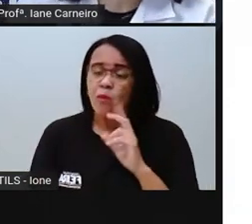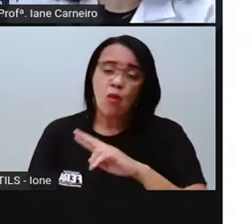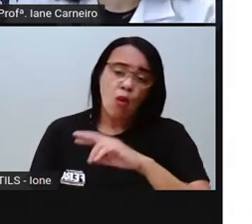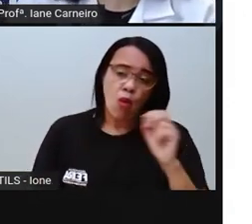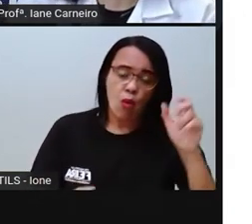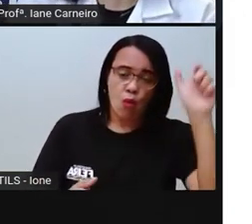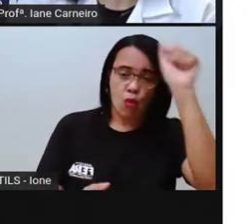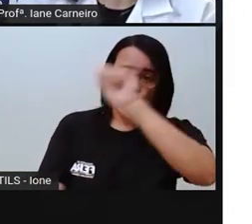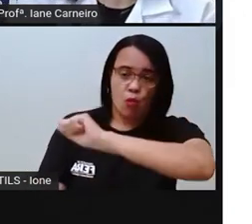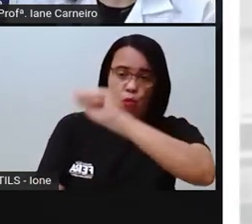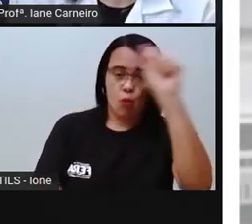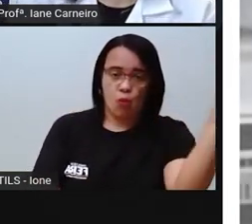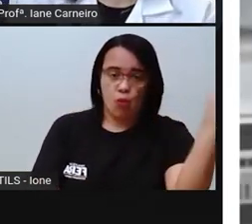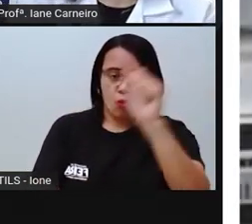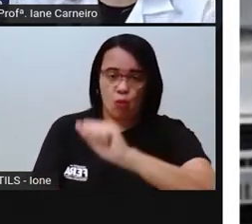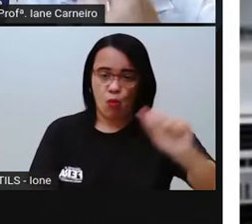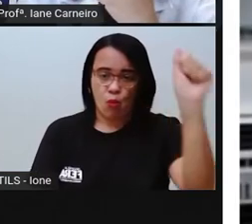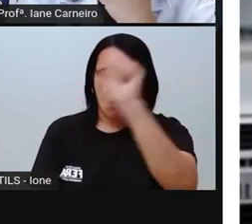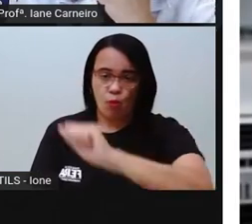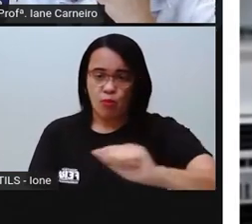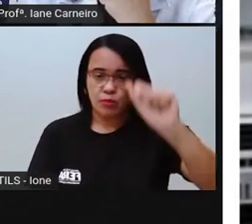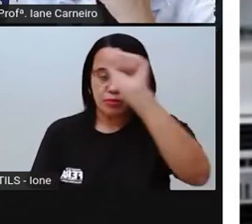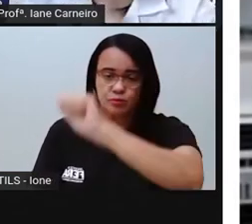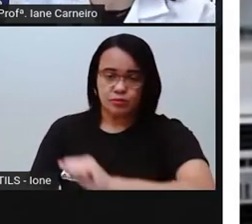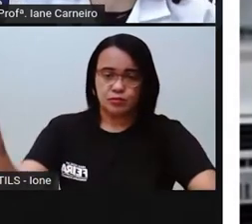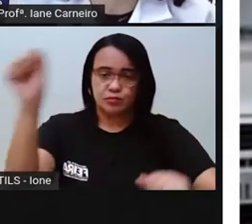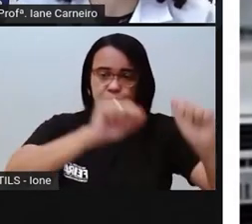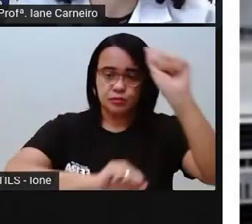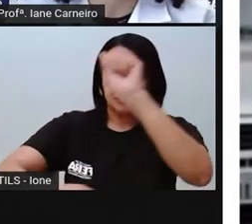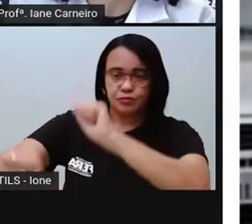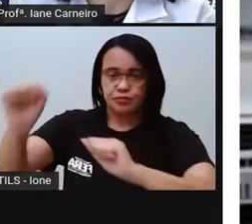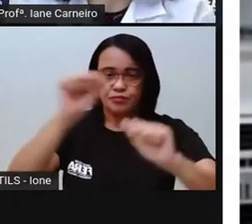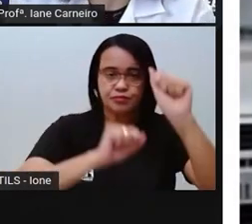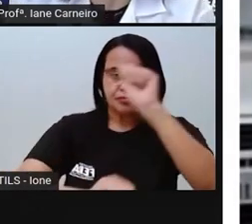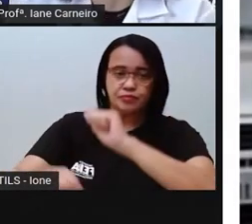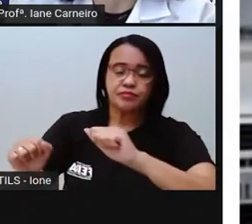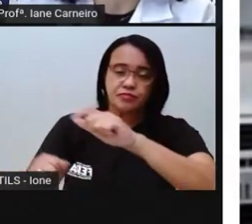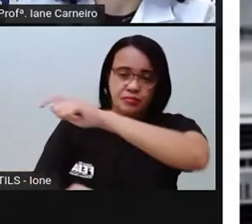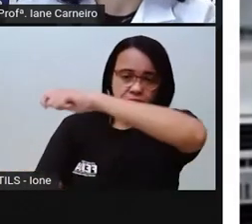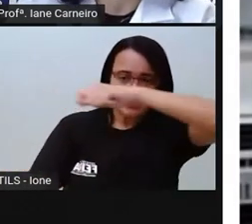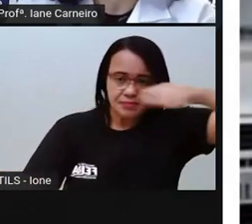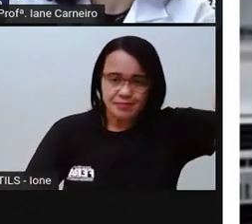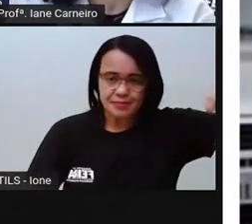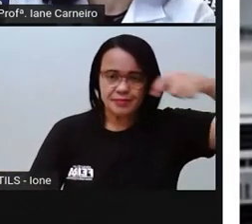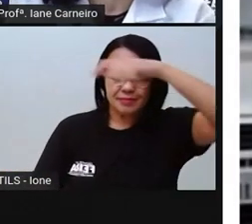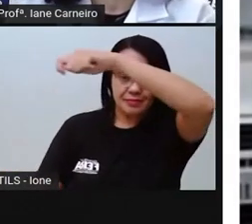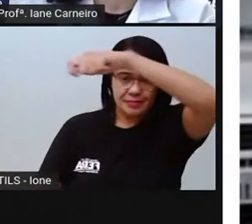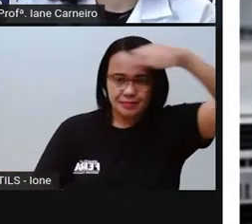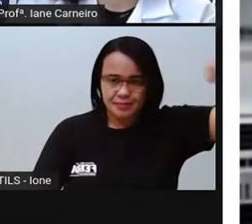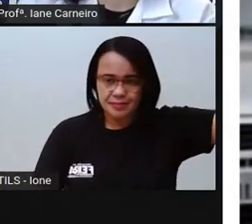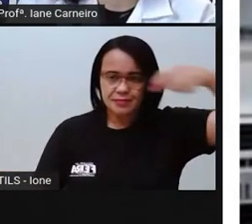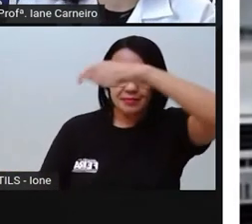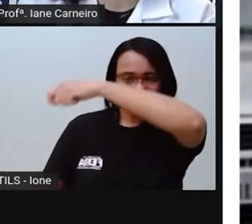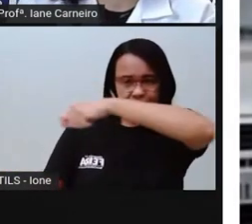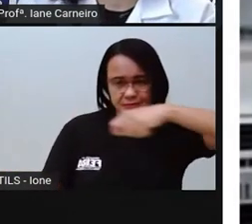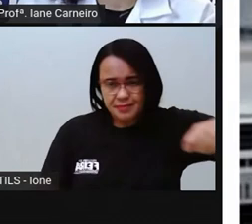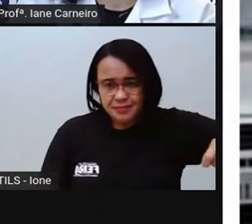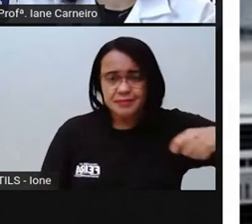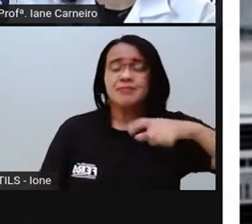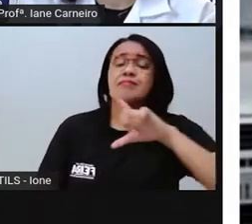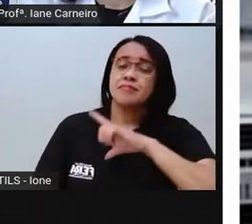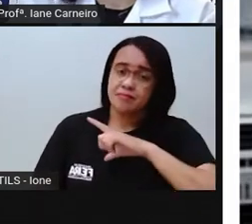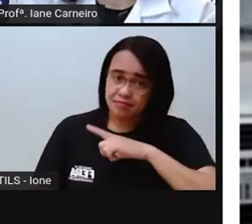né? E aí a Pro trouxe essas imagens. Vocês já viram essas imagens aqui acontecendo? Né? Ó,